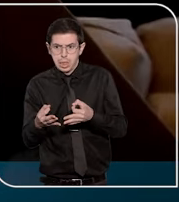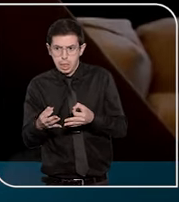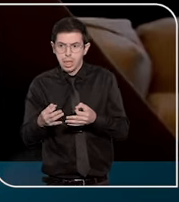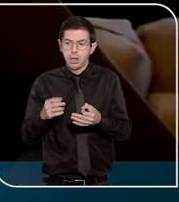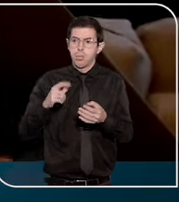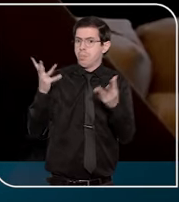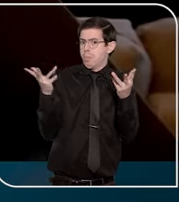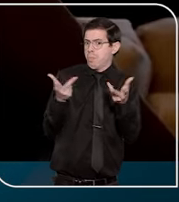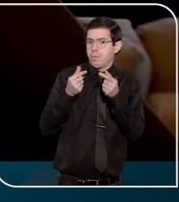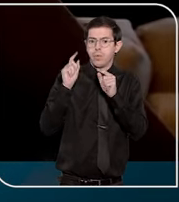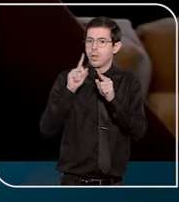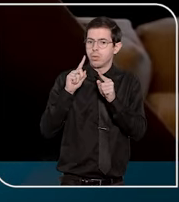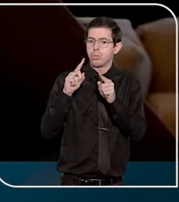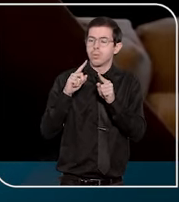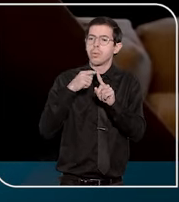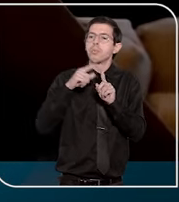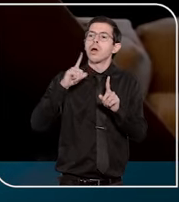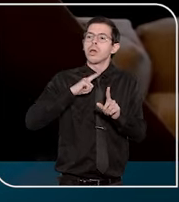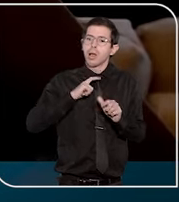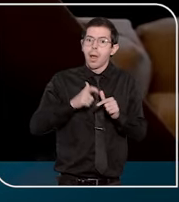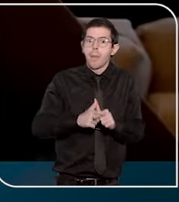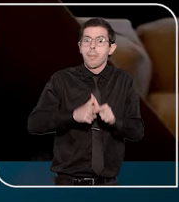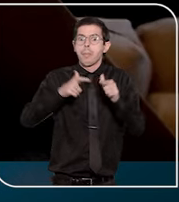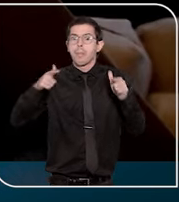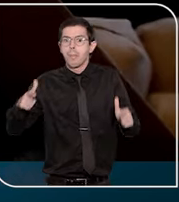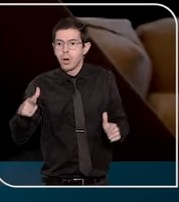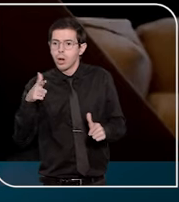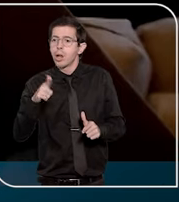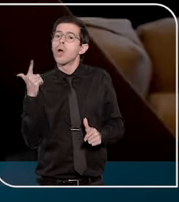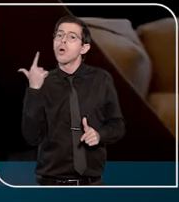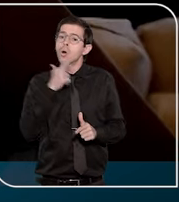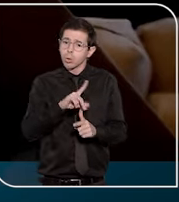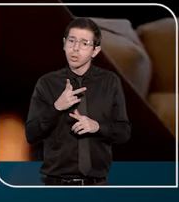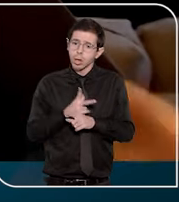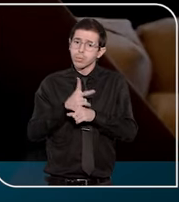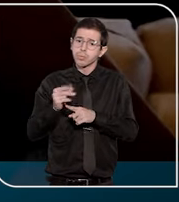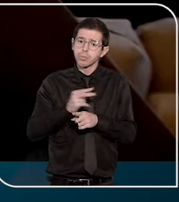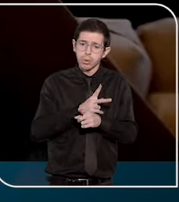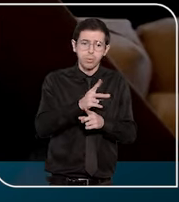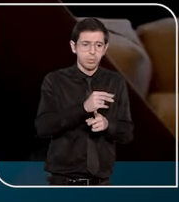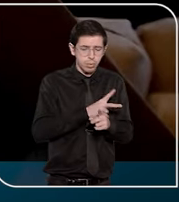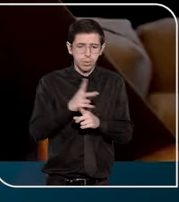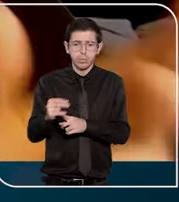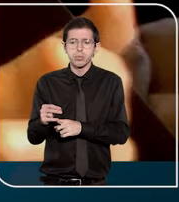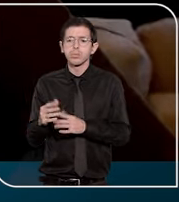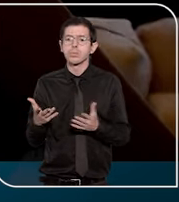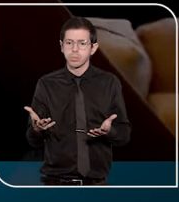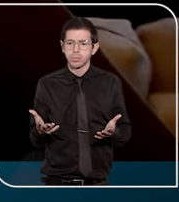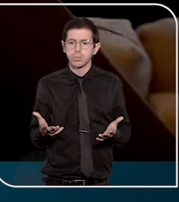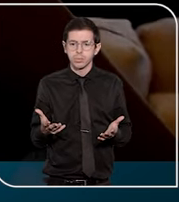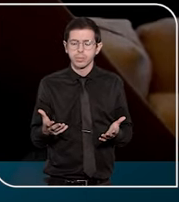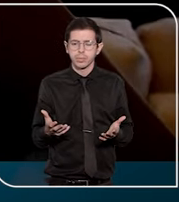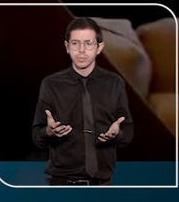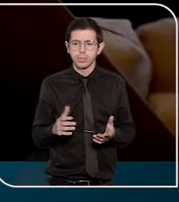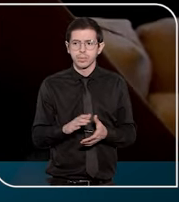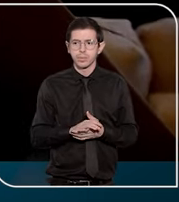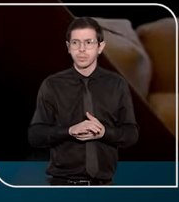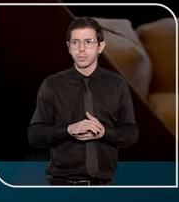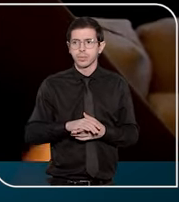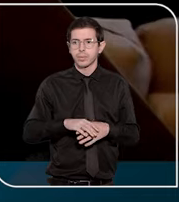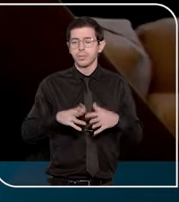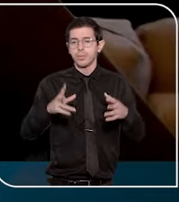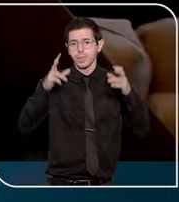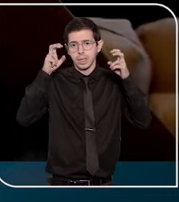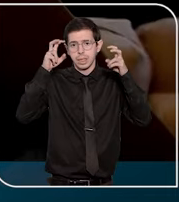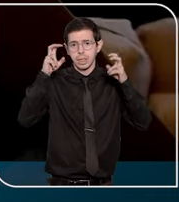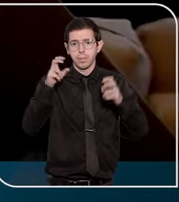acredito que acerta muito, embora, em geral, as partes pensem que erra sempre ou quase sempre. Mas, fora a brincadeira, o tema 181 é